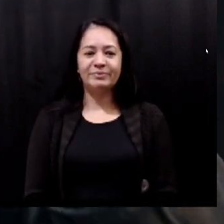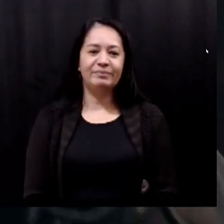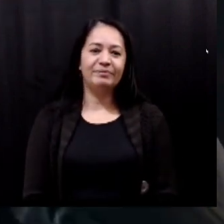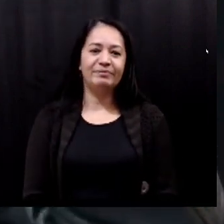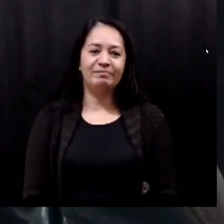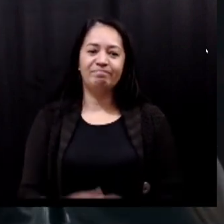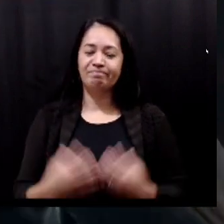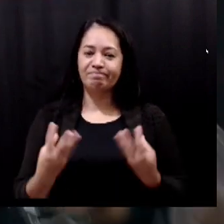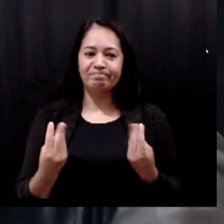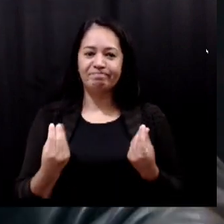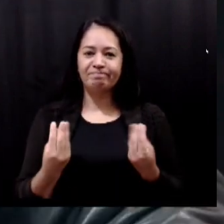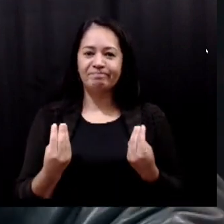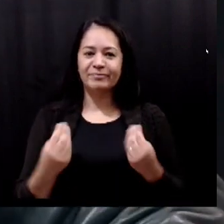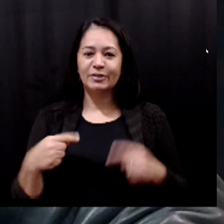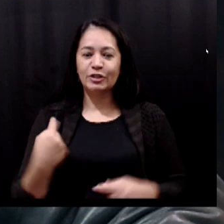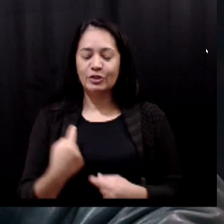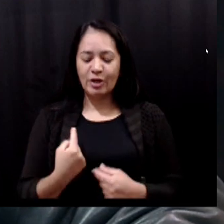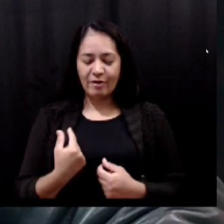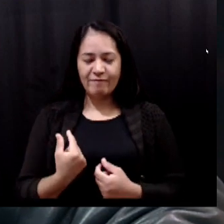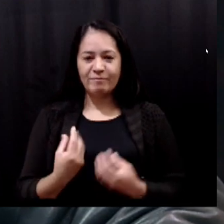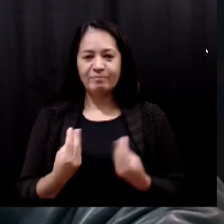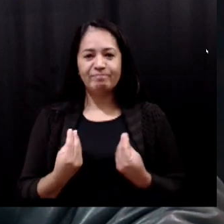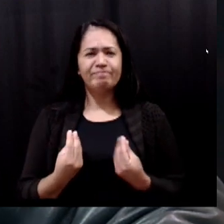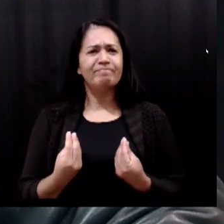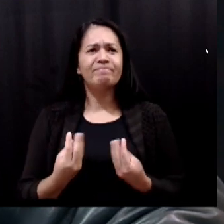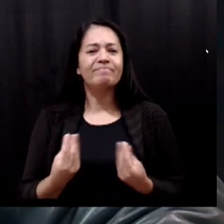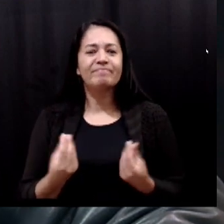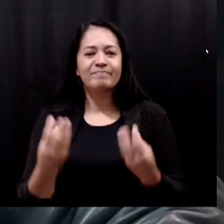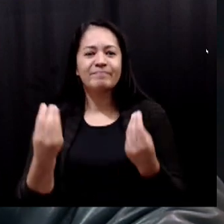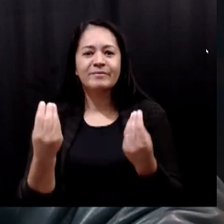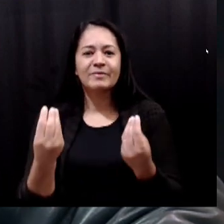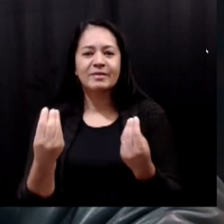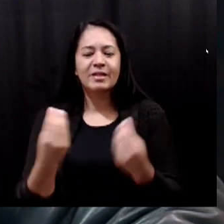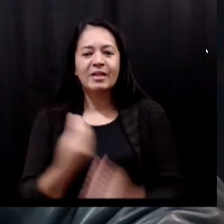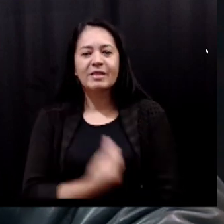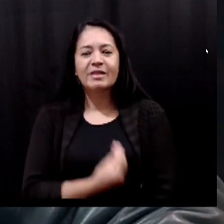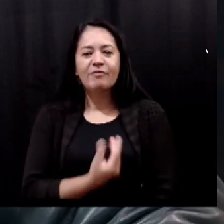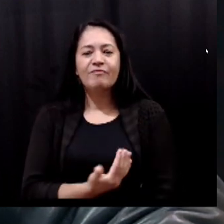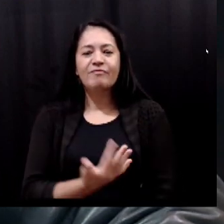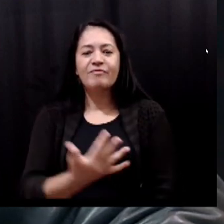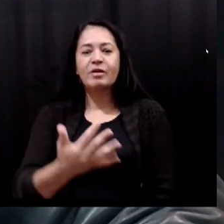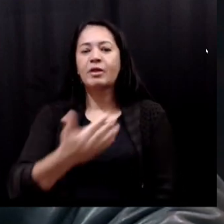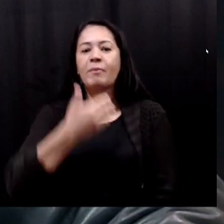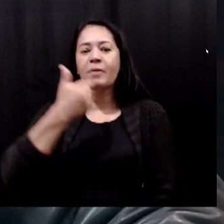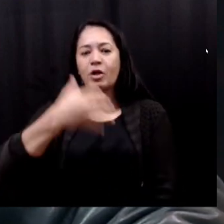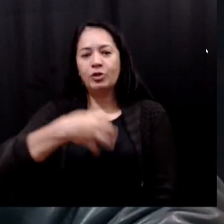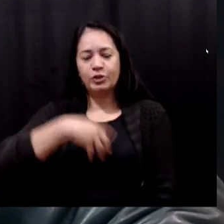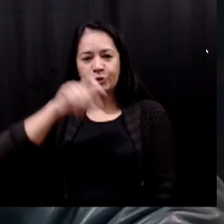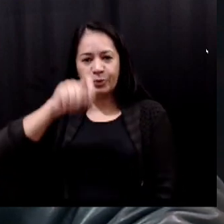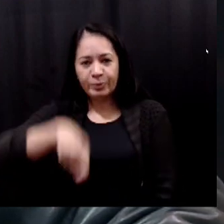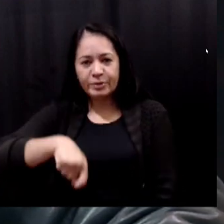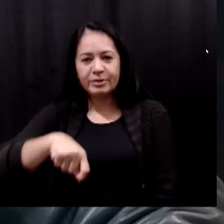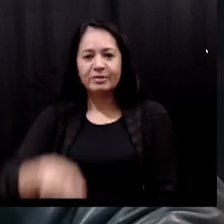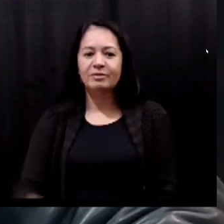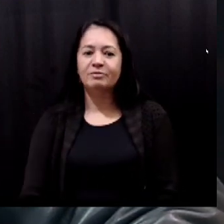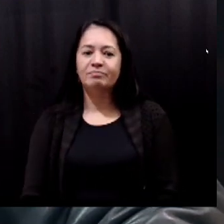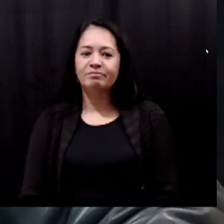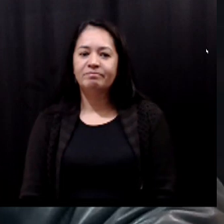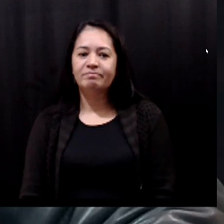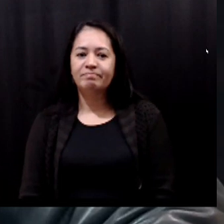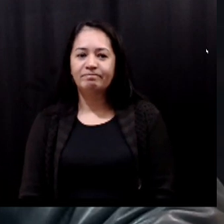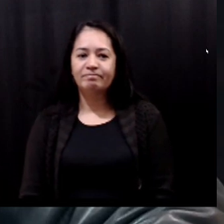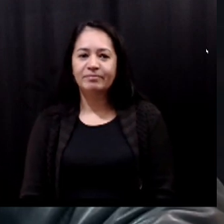nos fazer sobreviver da melhor maneira possível. Quem